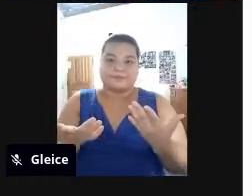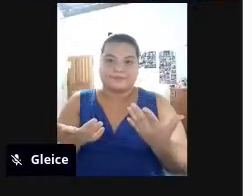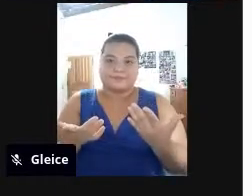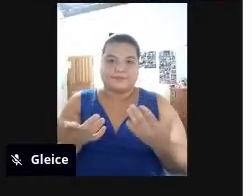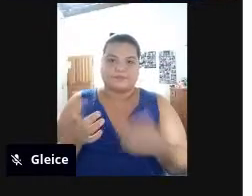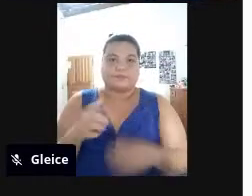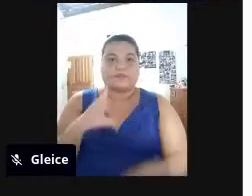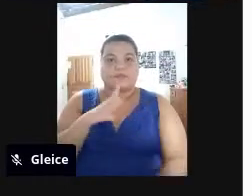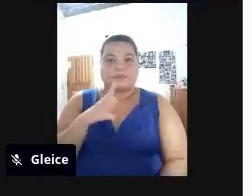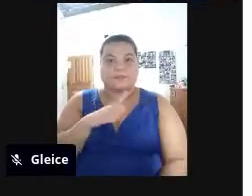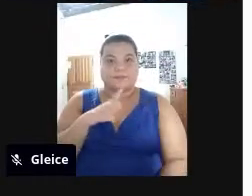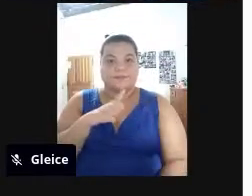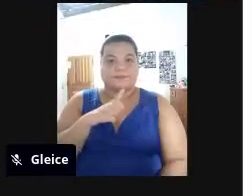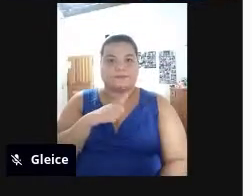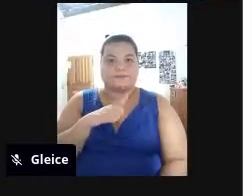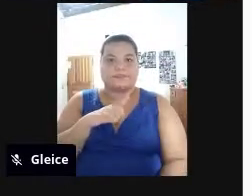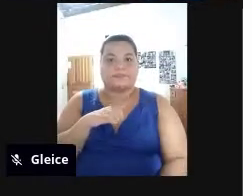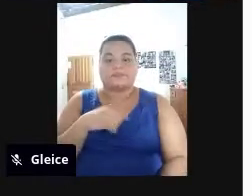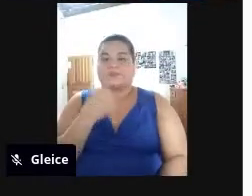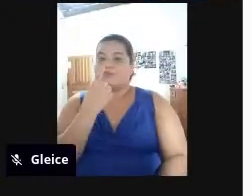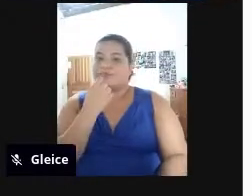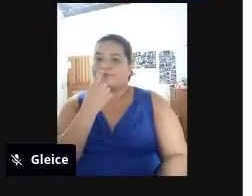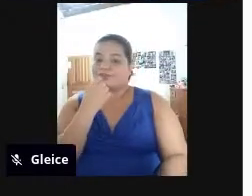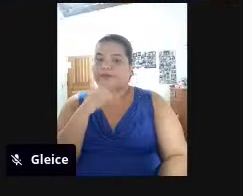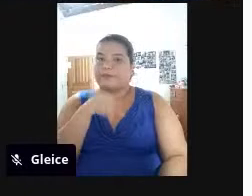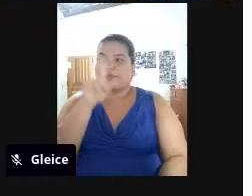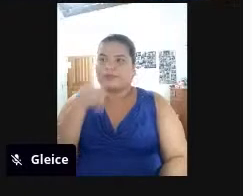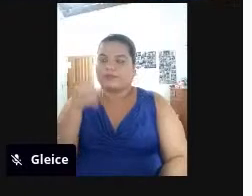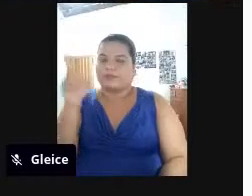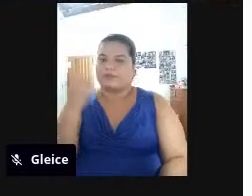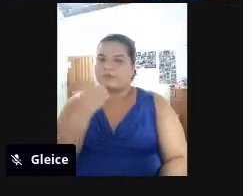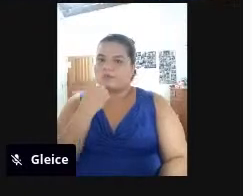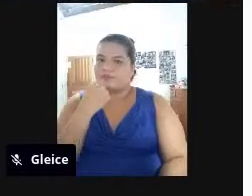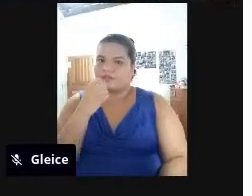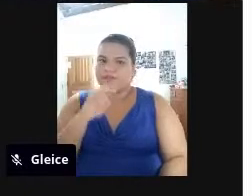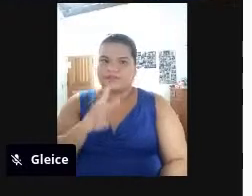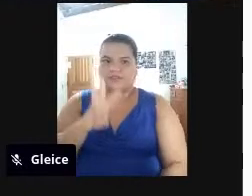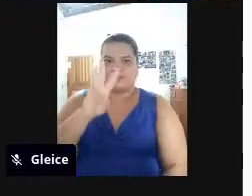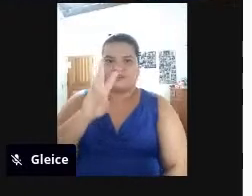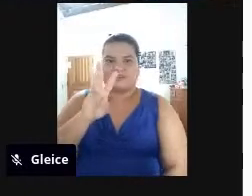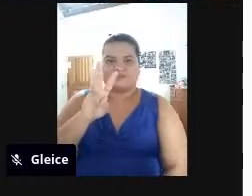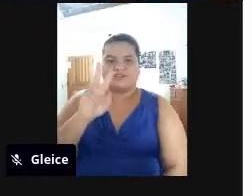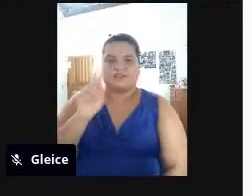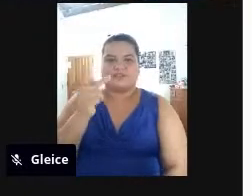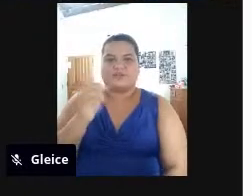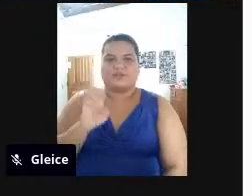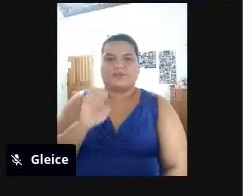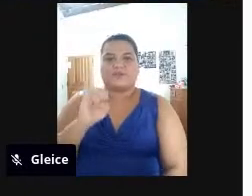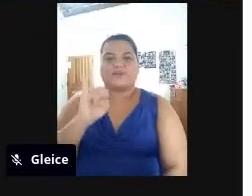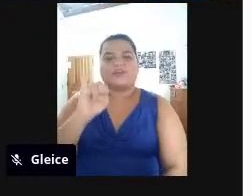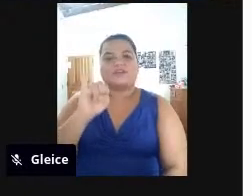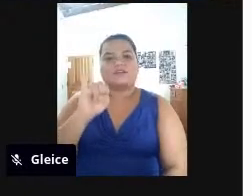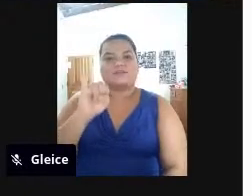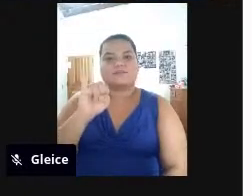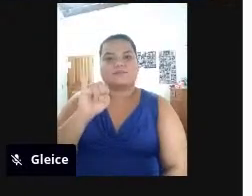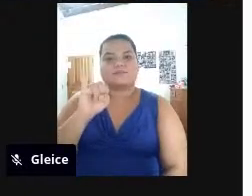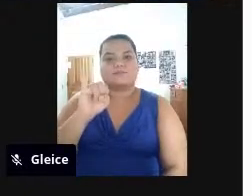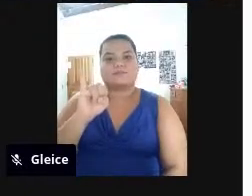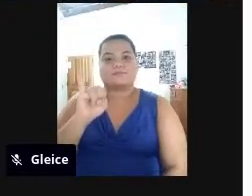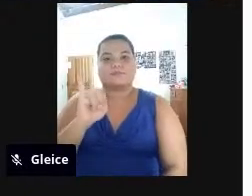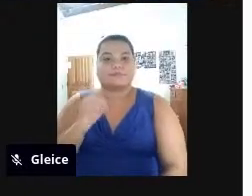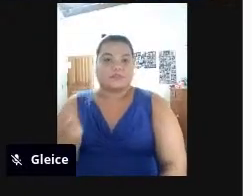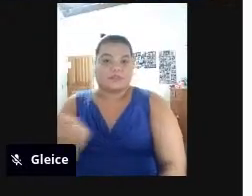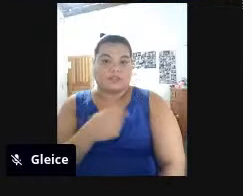protein isolado, que é a proteína isolada, né, do soro do leite. Em azul, nós temos a